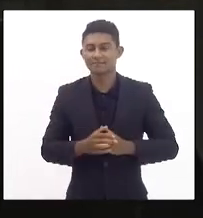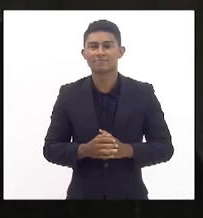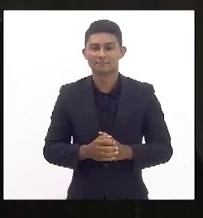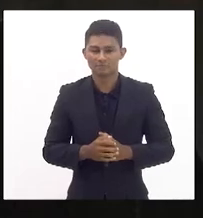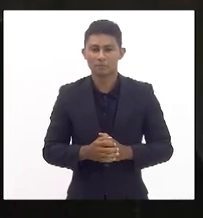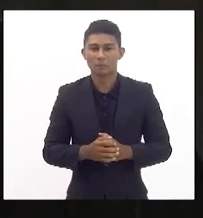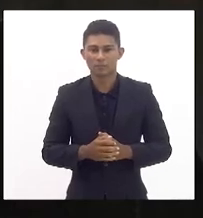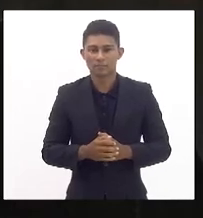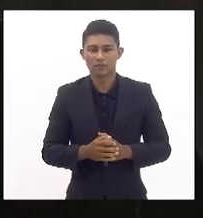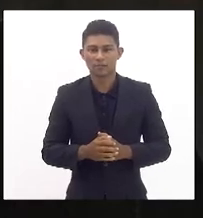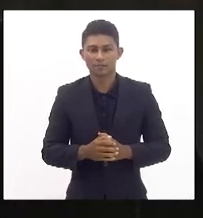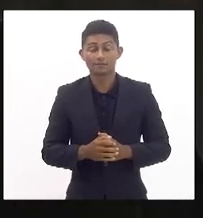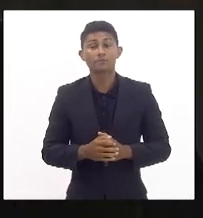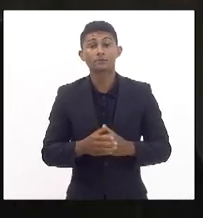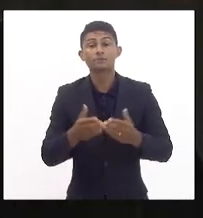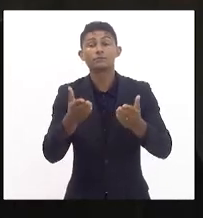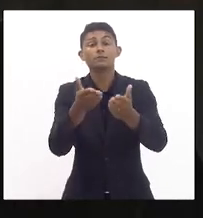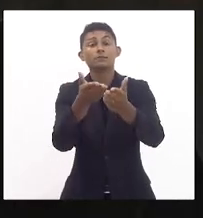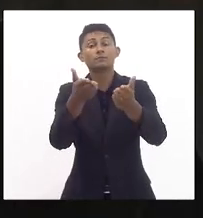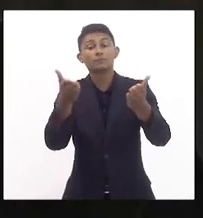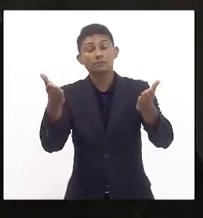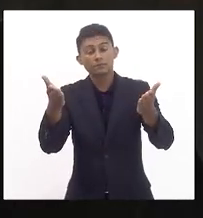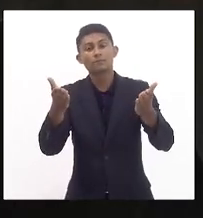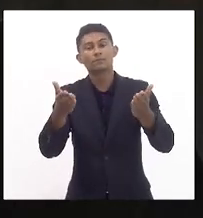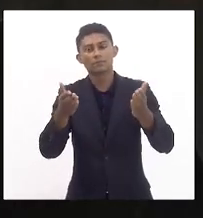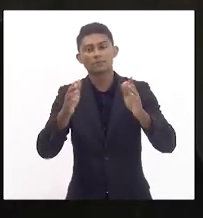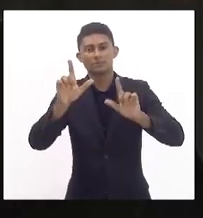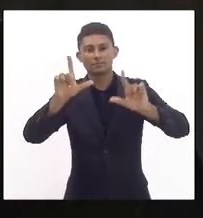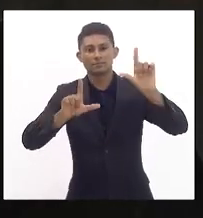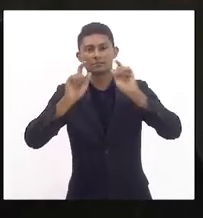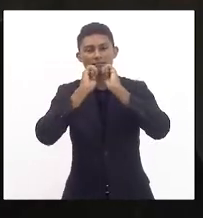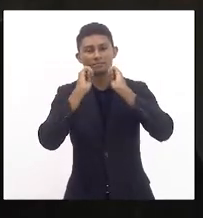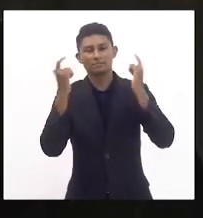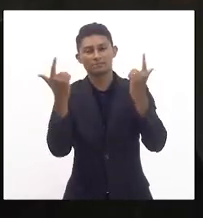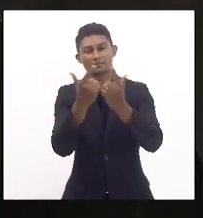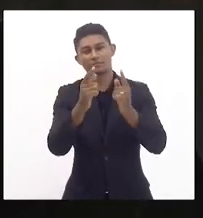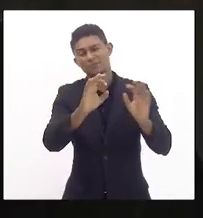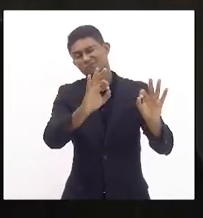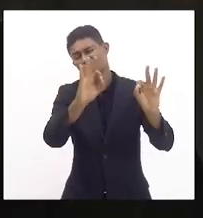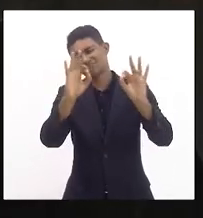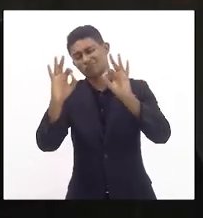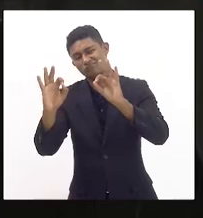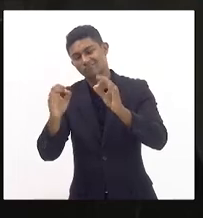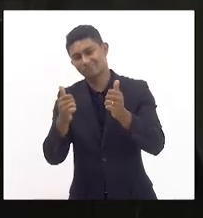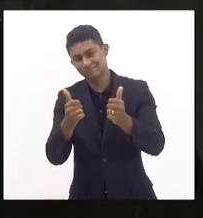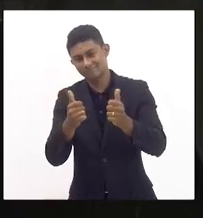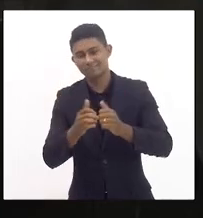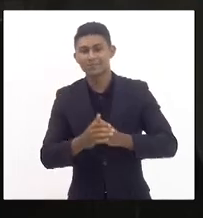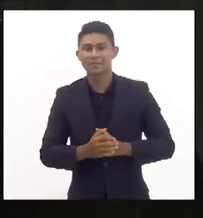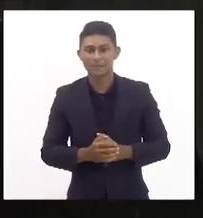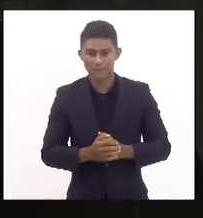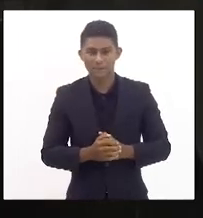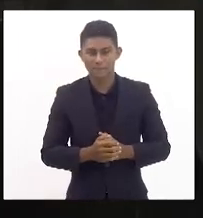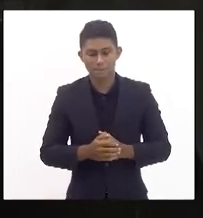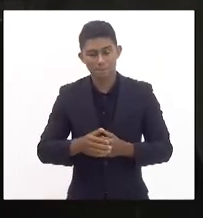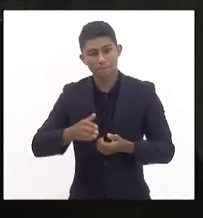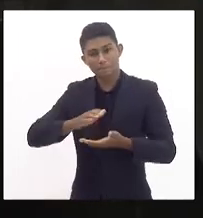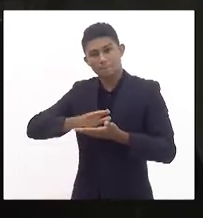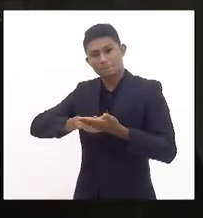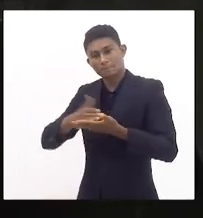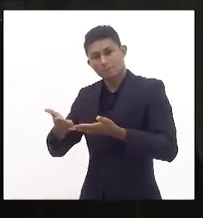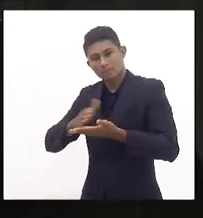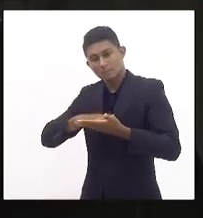senhoras e senhores telespectadores da TV Alerge, senhor intérprete